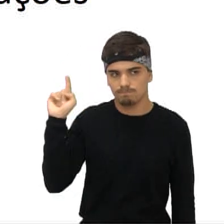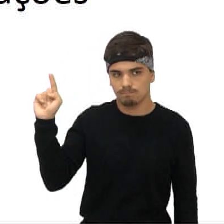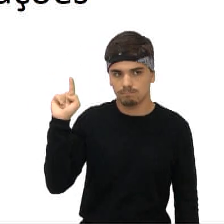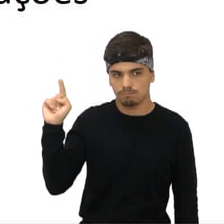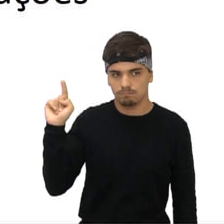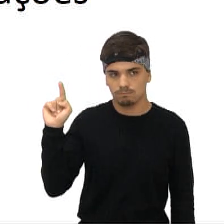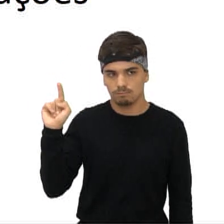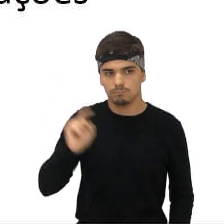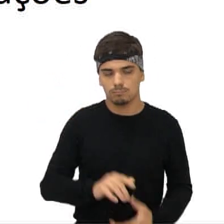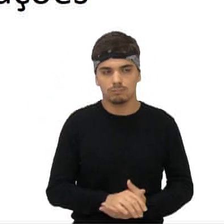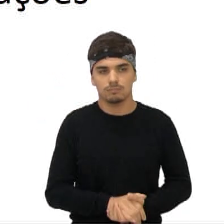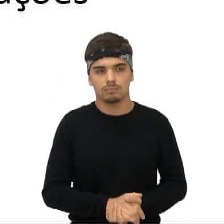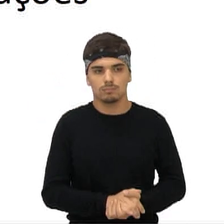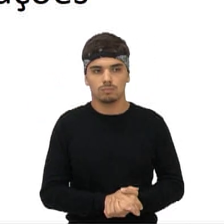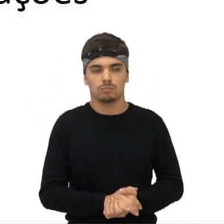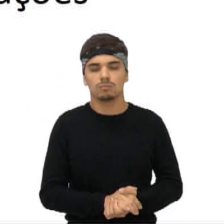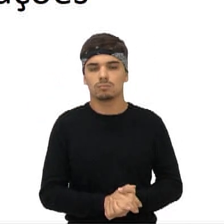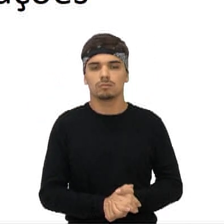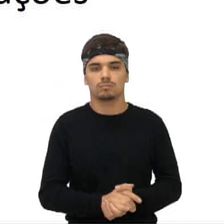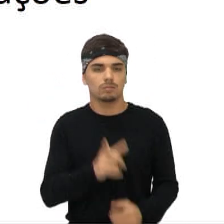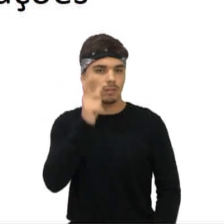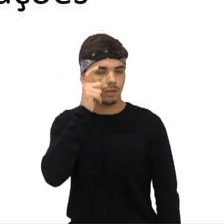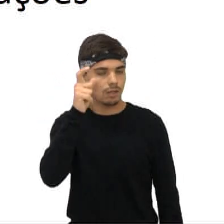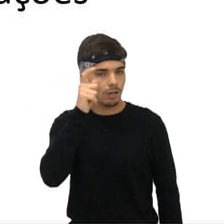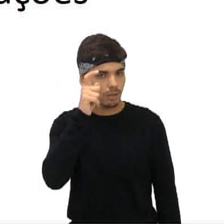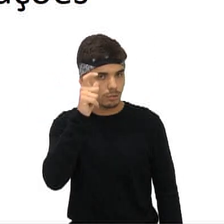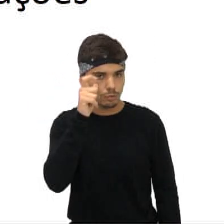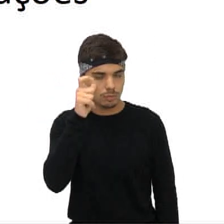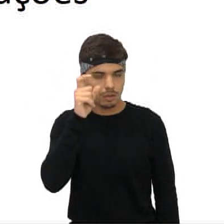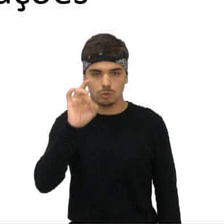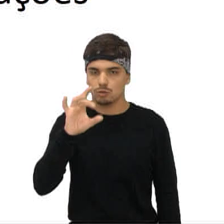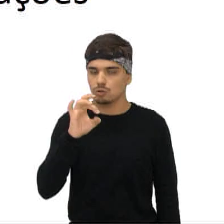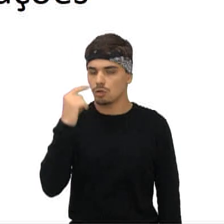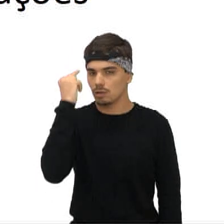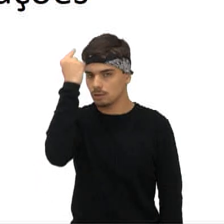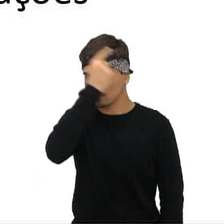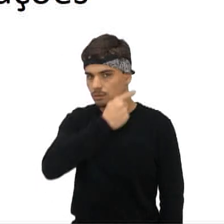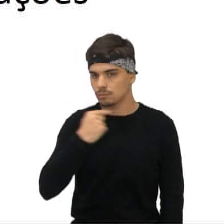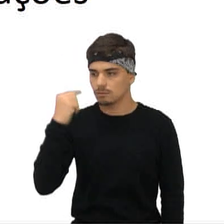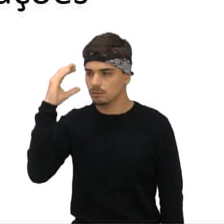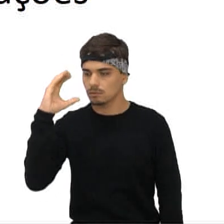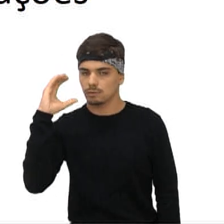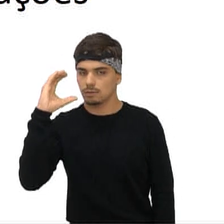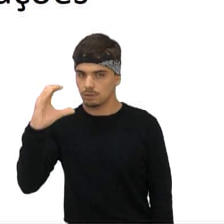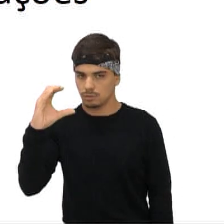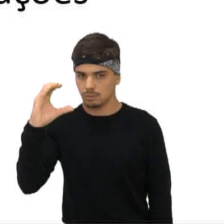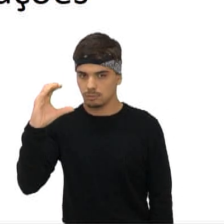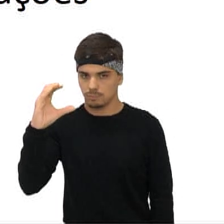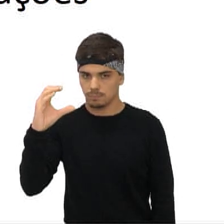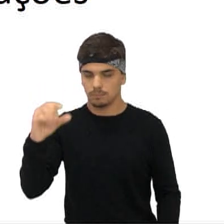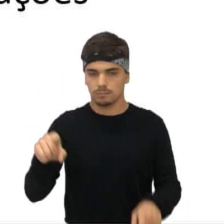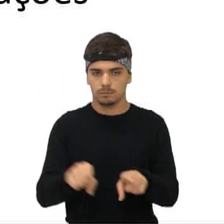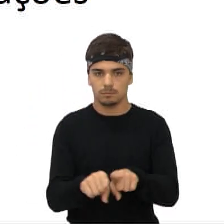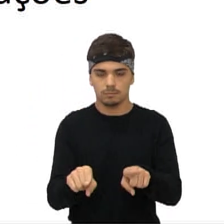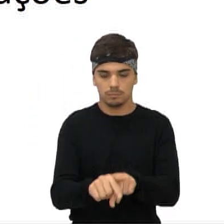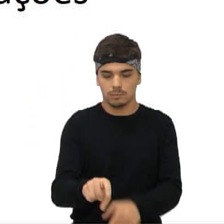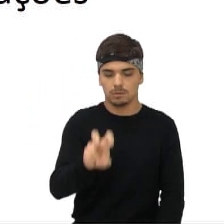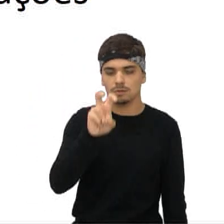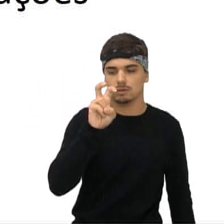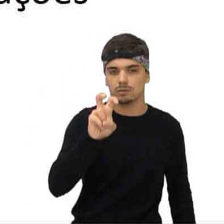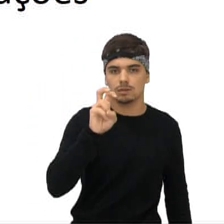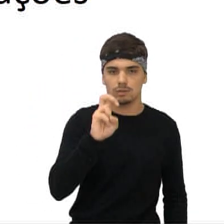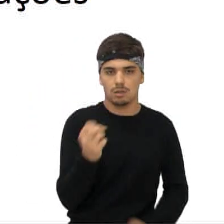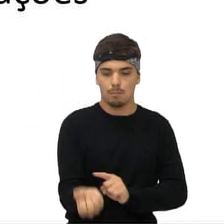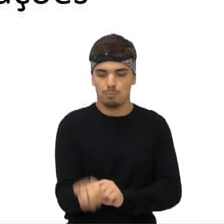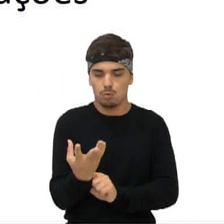compreensão. O evento de interesse é apenas cara, tá? Que é o meu C. E em 5 lançamentos,